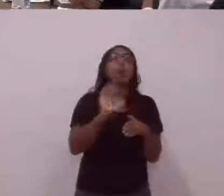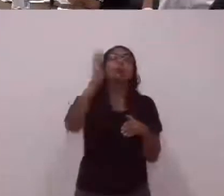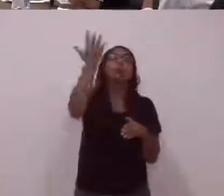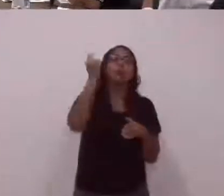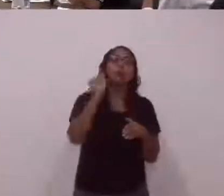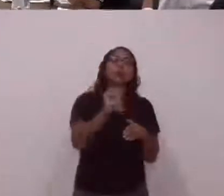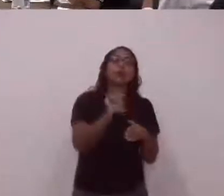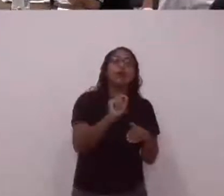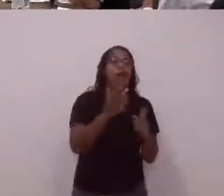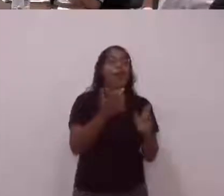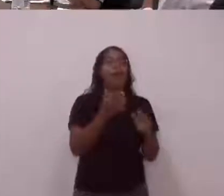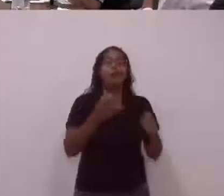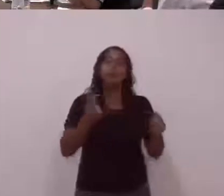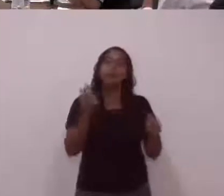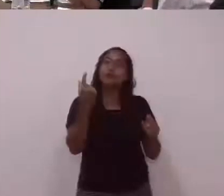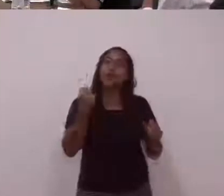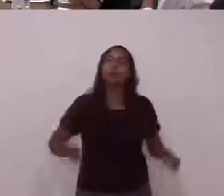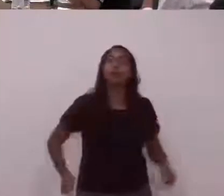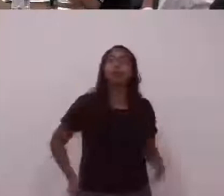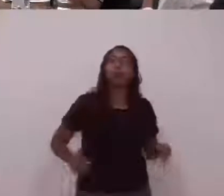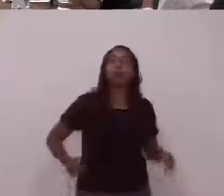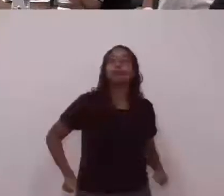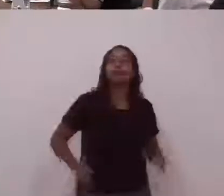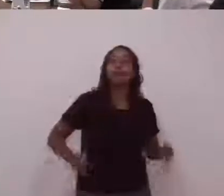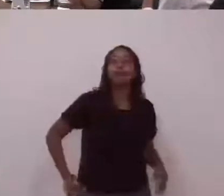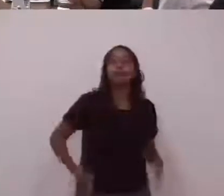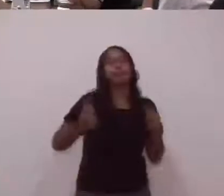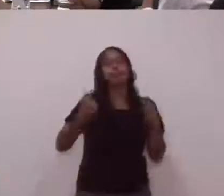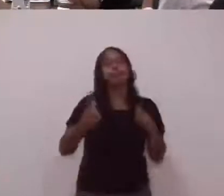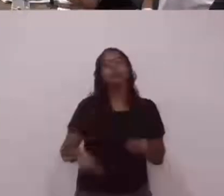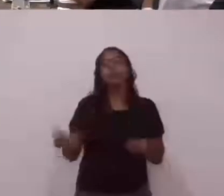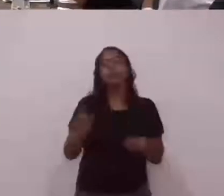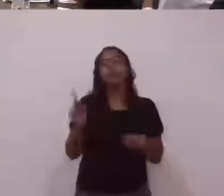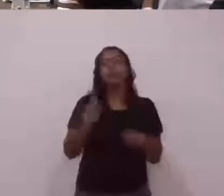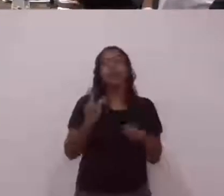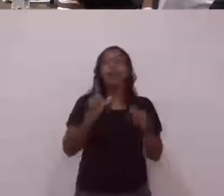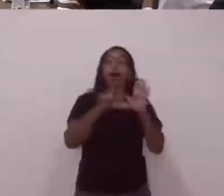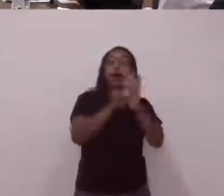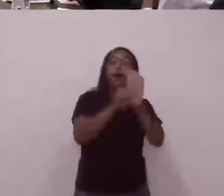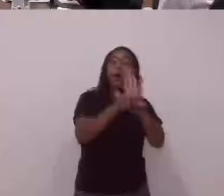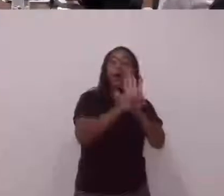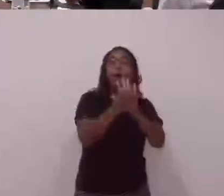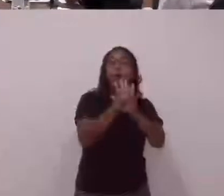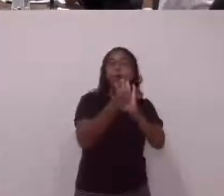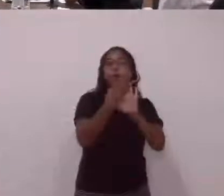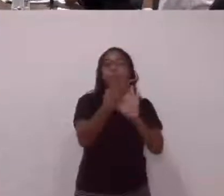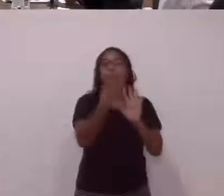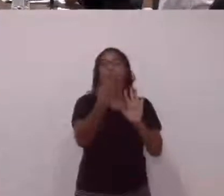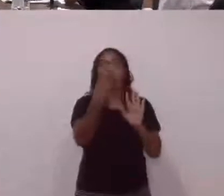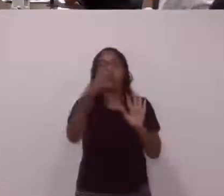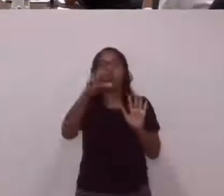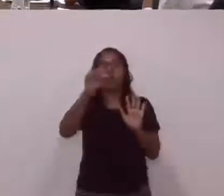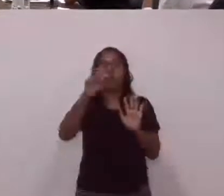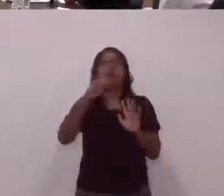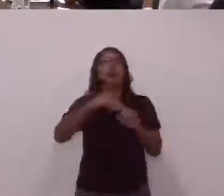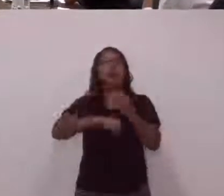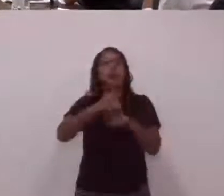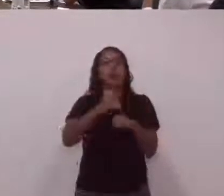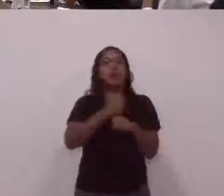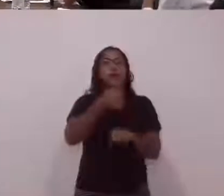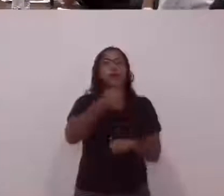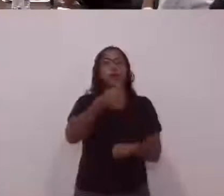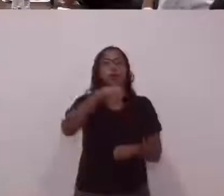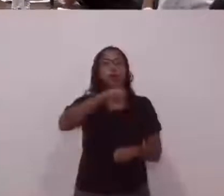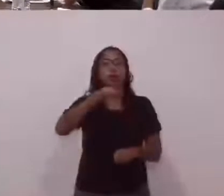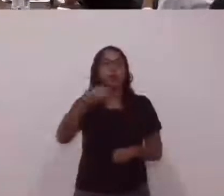incorrido no artigo 10 desse caput, da lei de número 8.429, de 2 de junho de 1992,